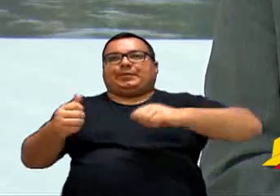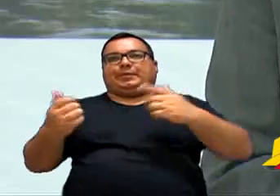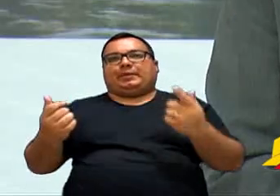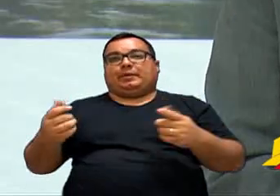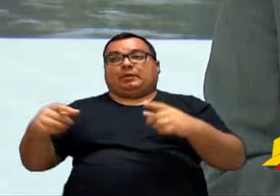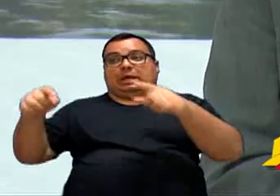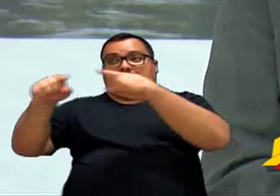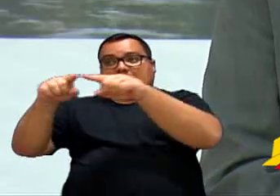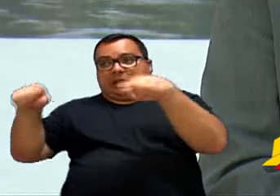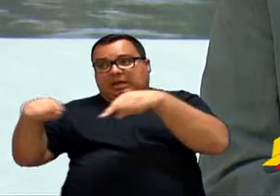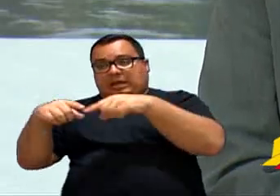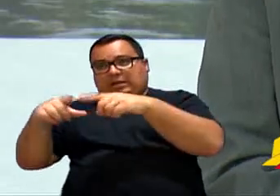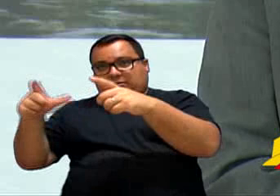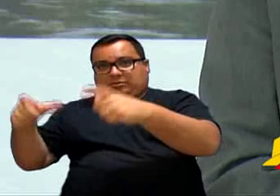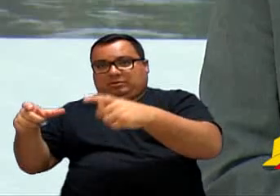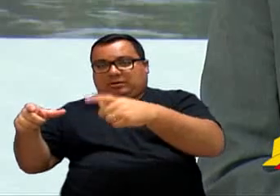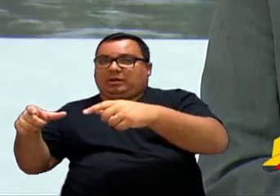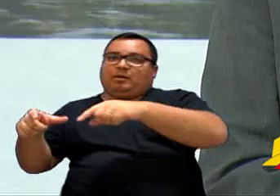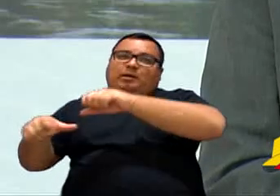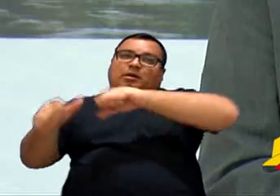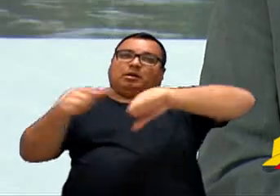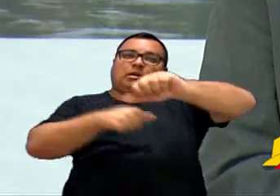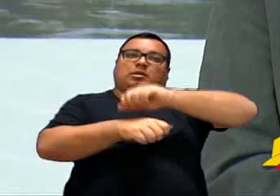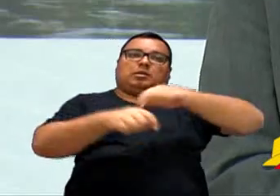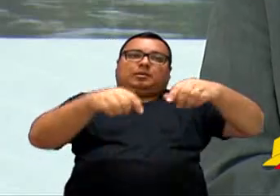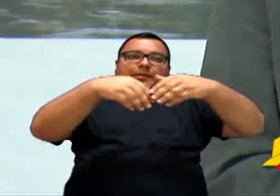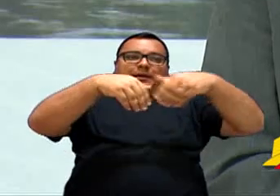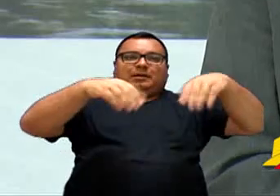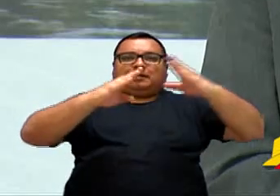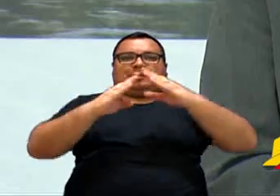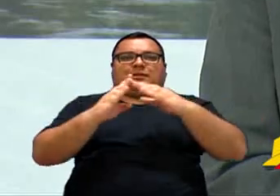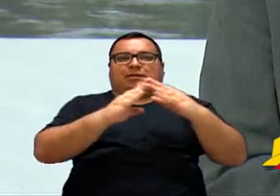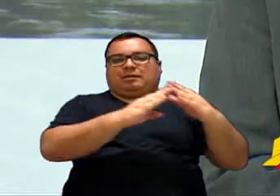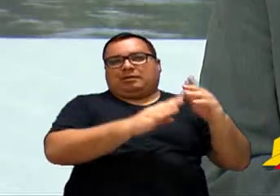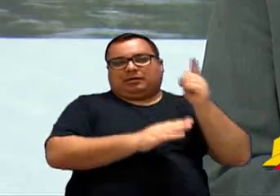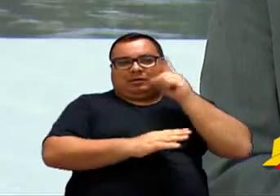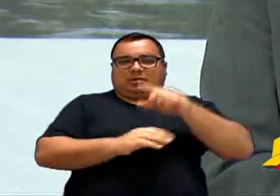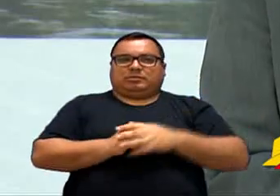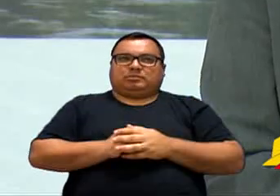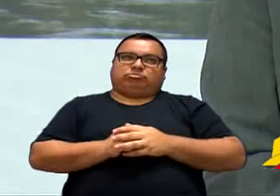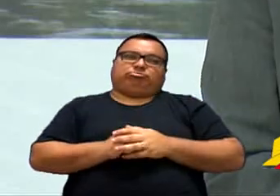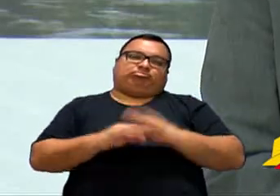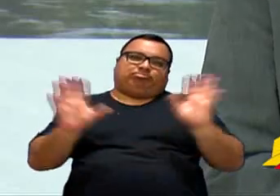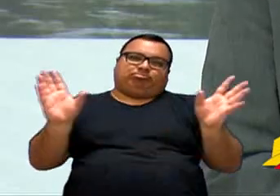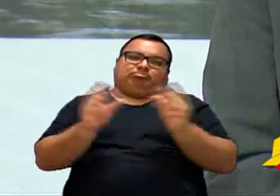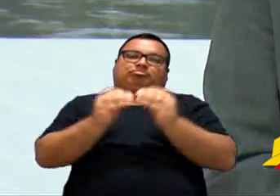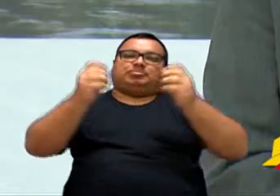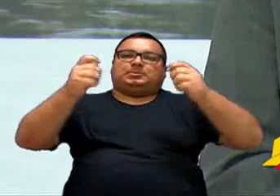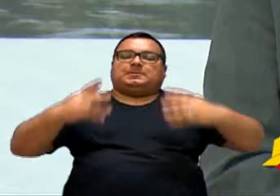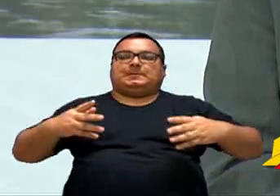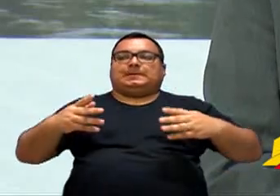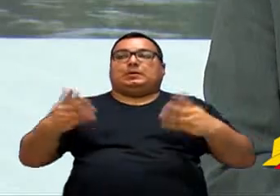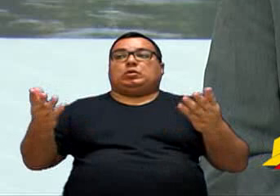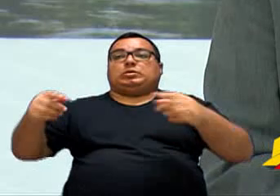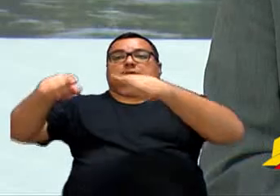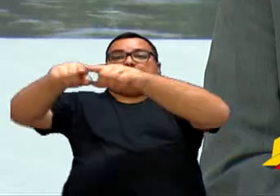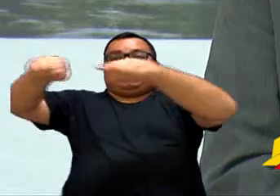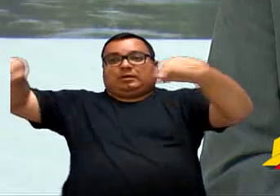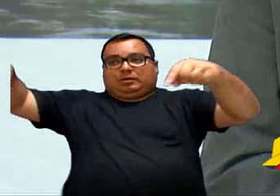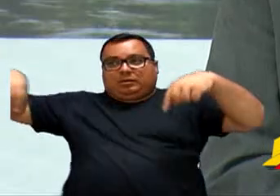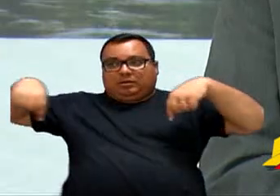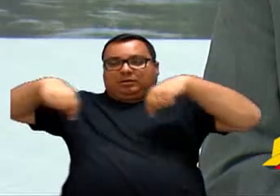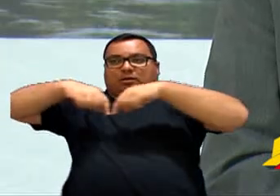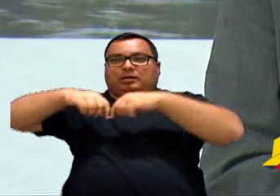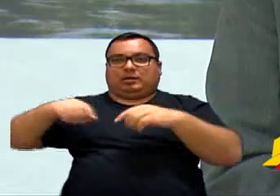a destinação, nesse momento, para a Feira da Barganha. Voltando a explicar novamente, hoje a área está para a área de